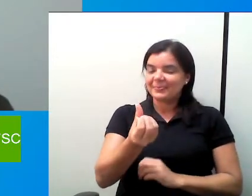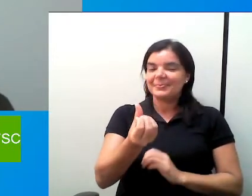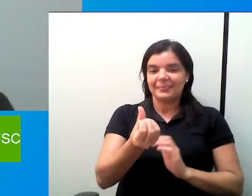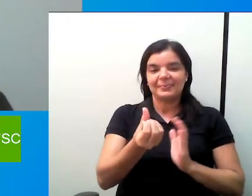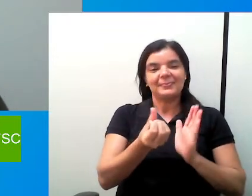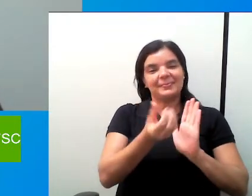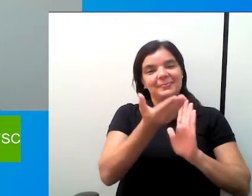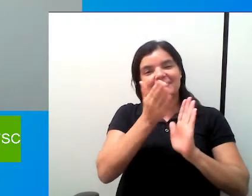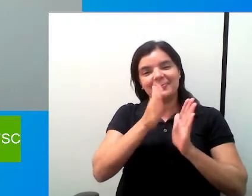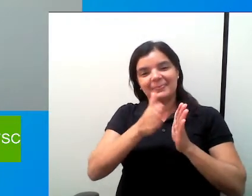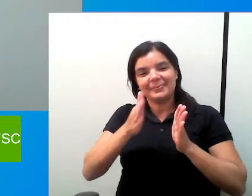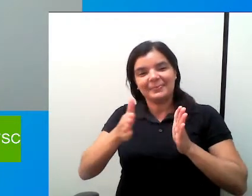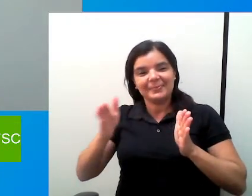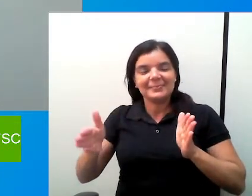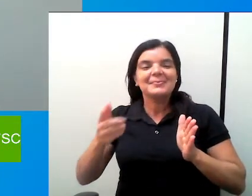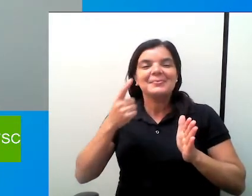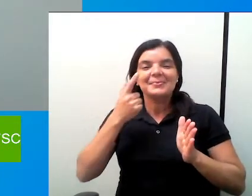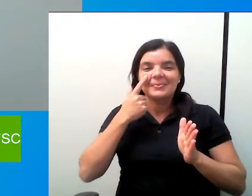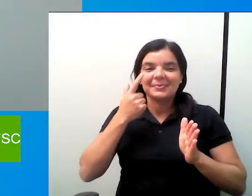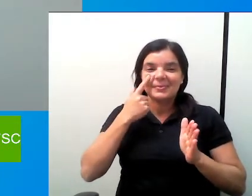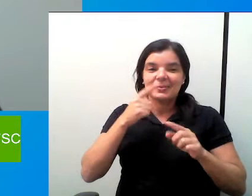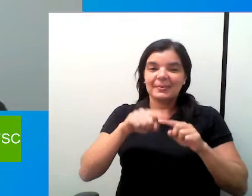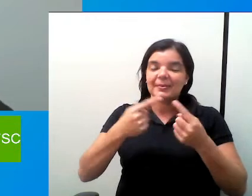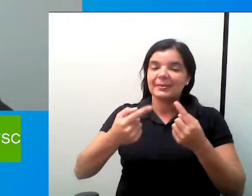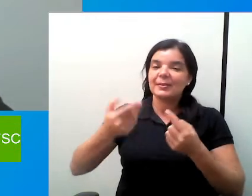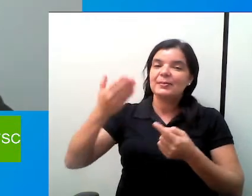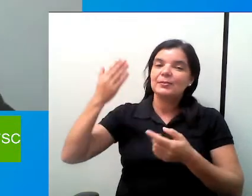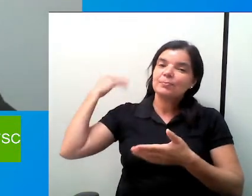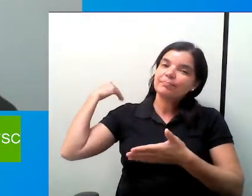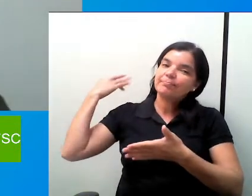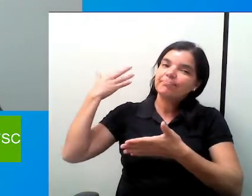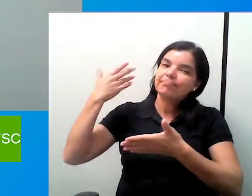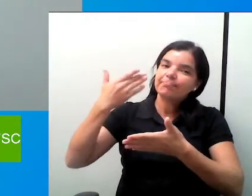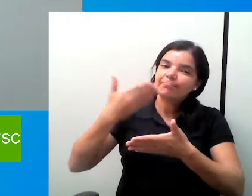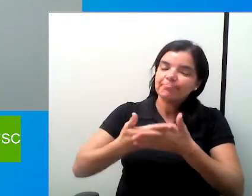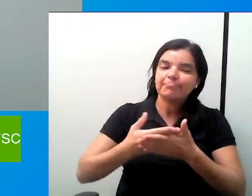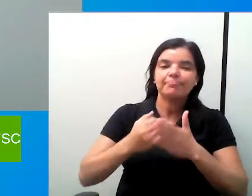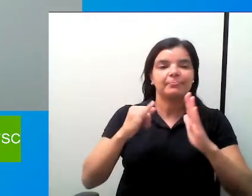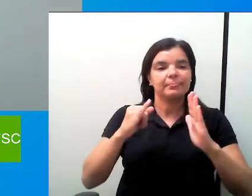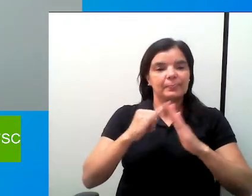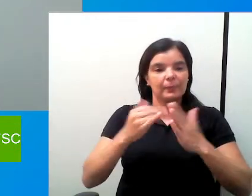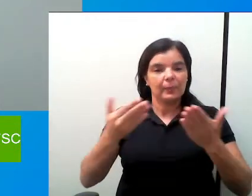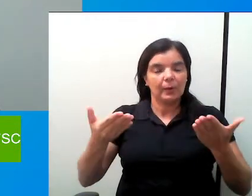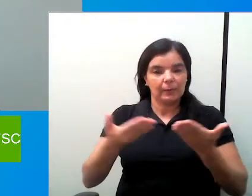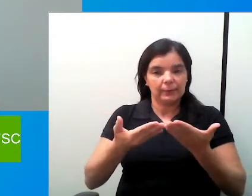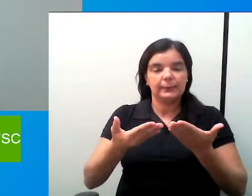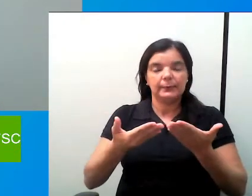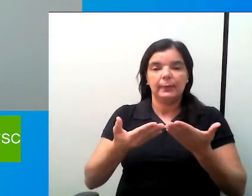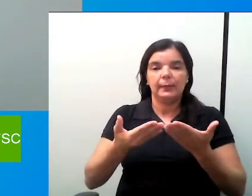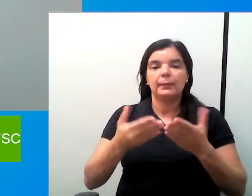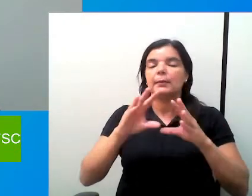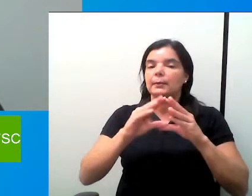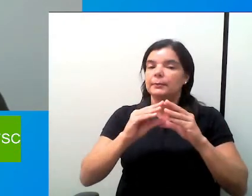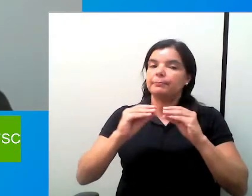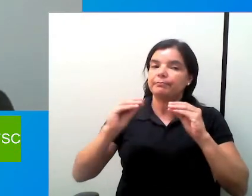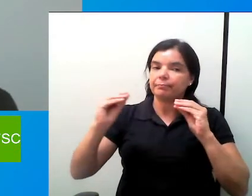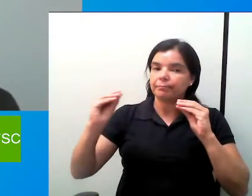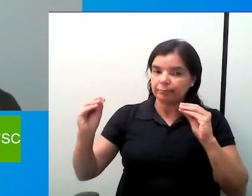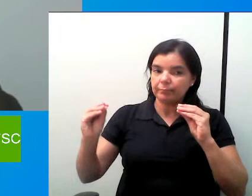curriculares, que nos acompanham desde que o aluno põe o pé na instituição até o dia que ele sai do Instituto Federal. Então,